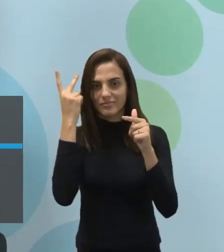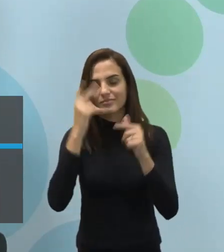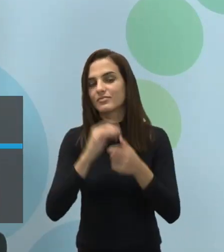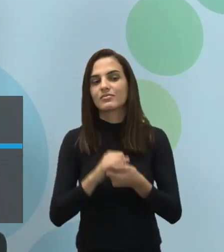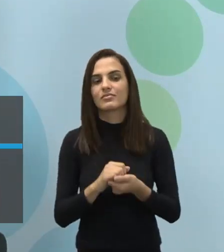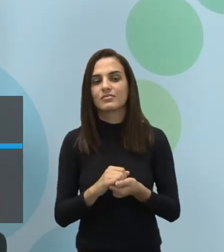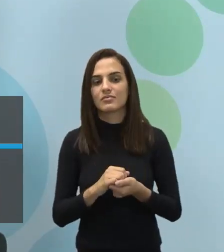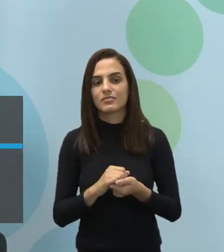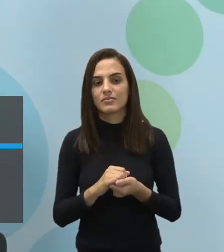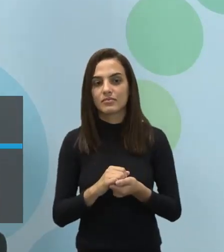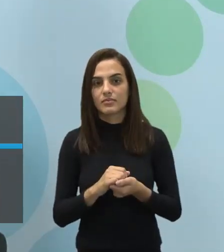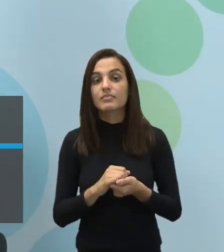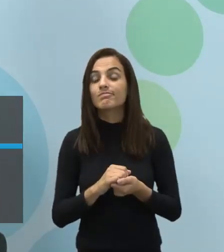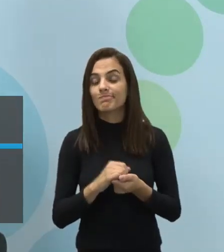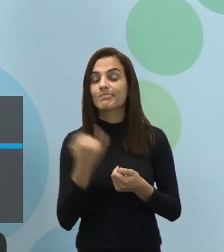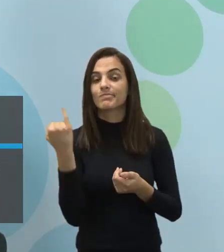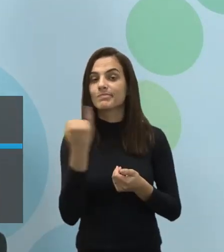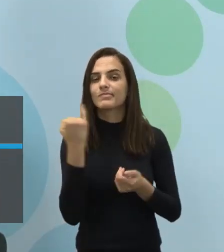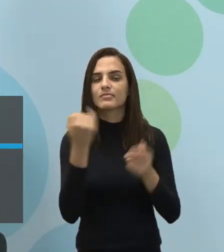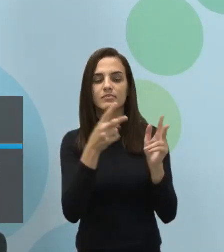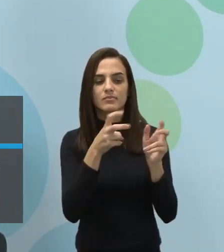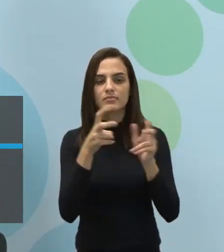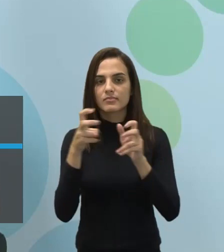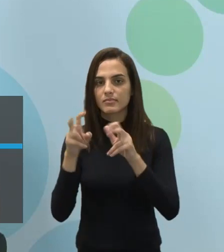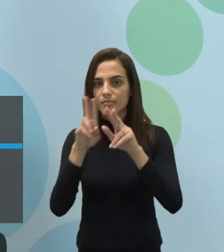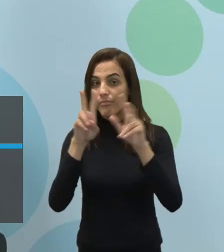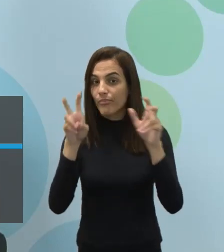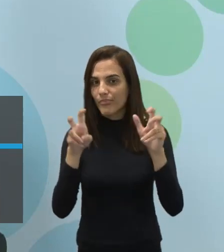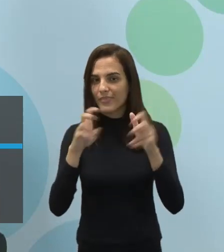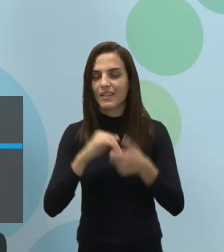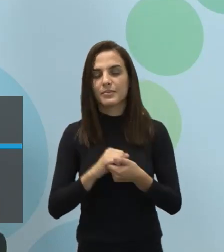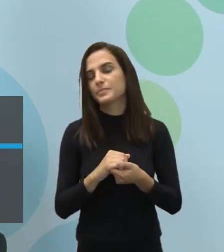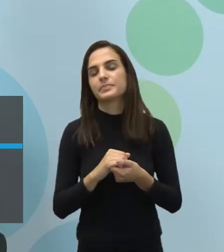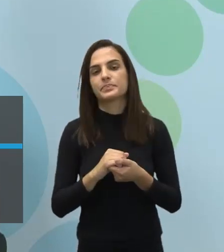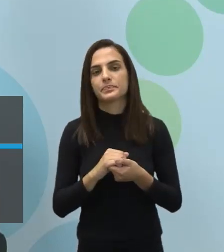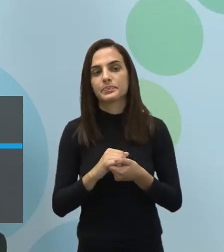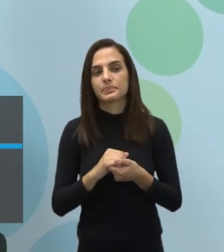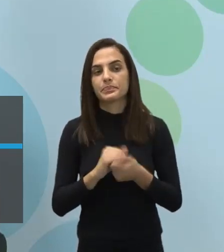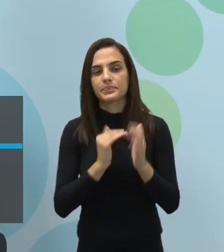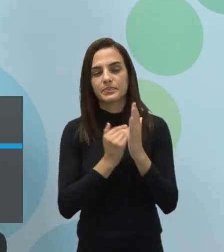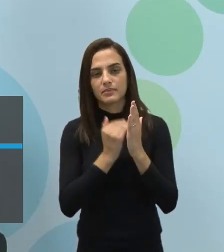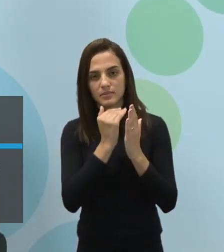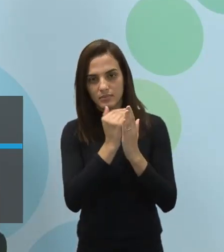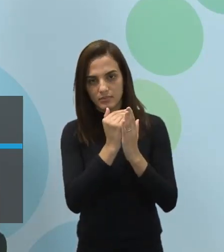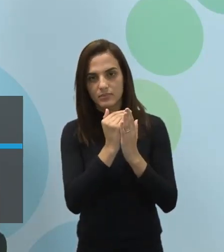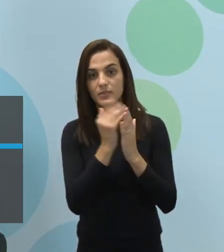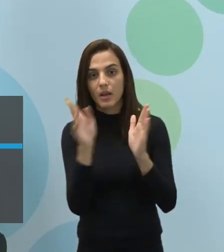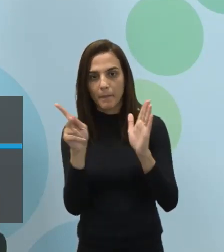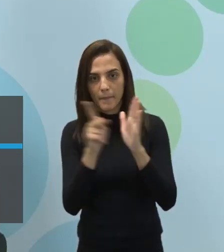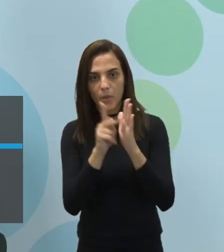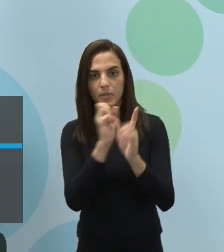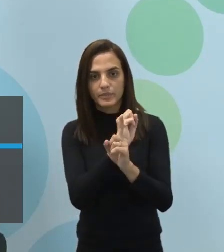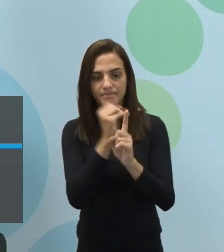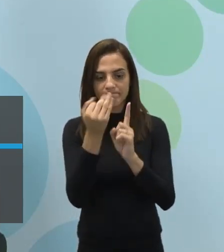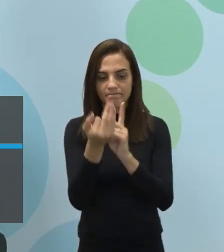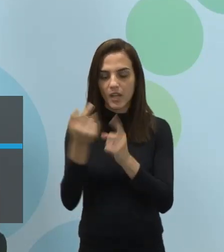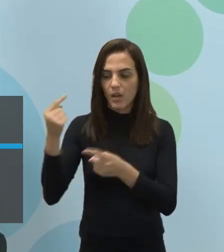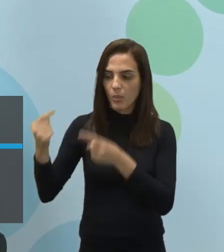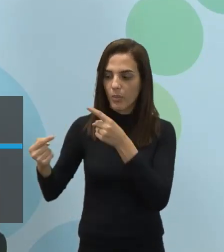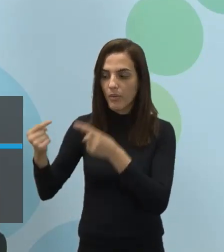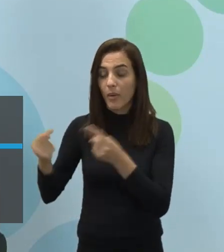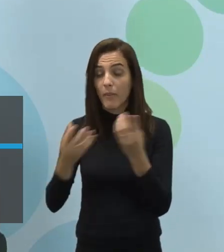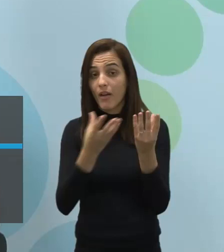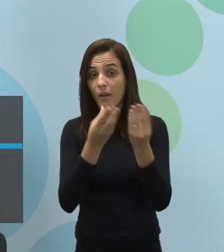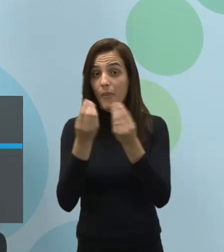Então, é fundamental perceber essa questão integralizadora. E mais, né, na própria sociedade se discute bastante essa questão